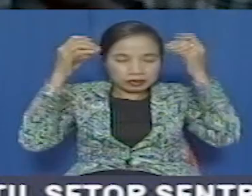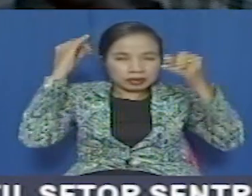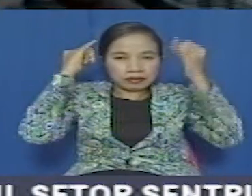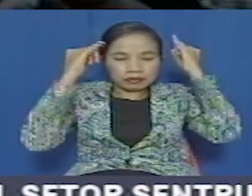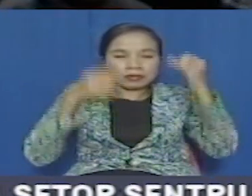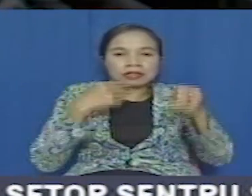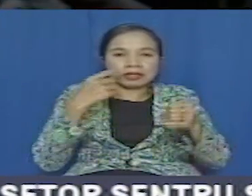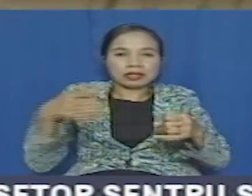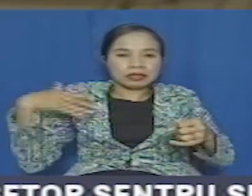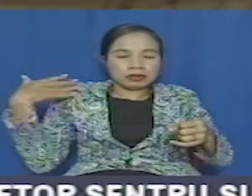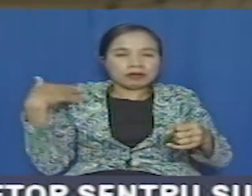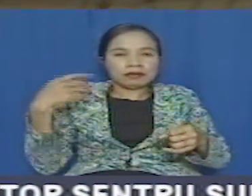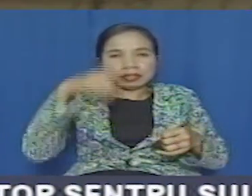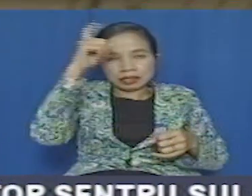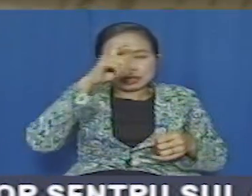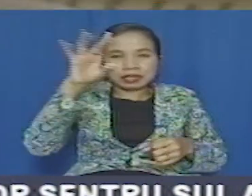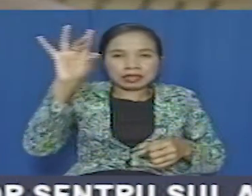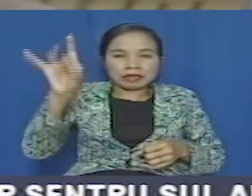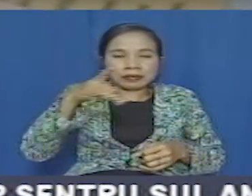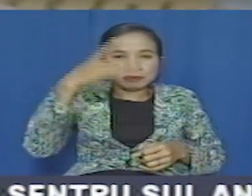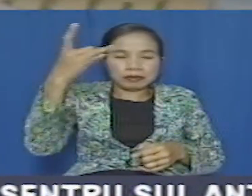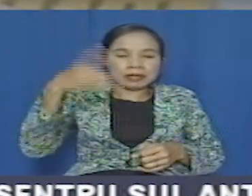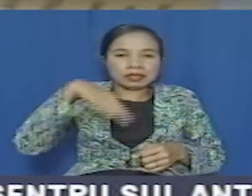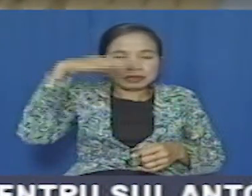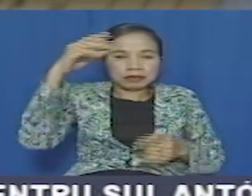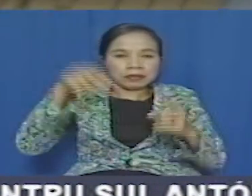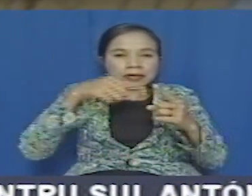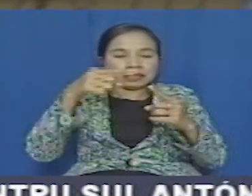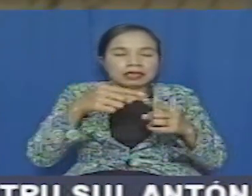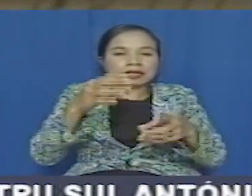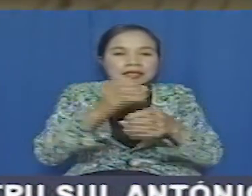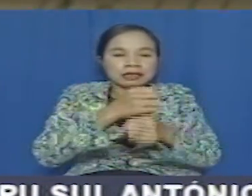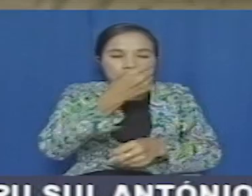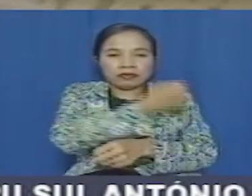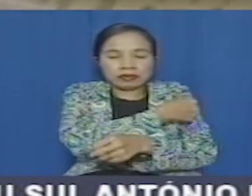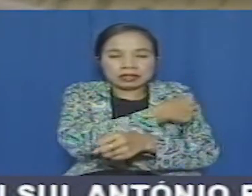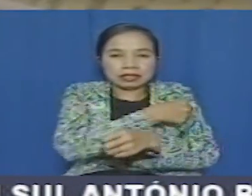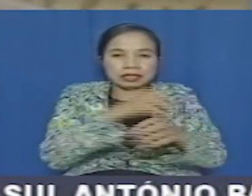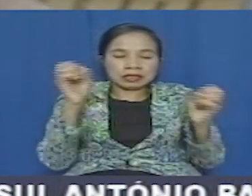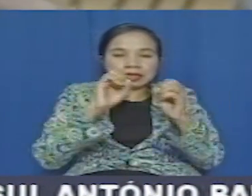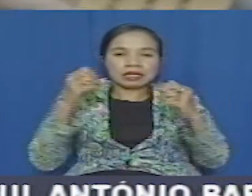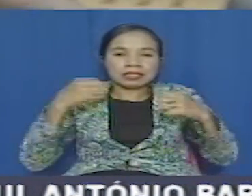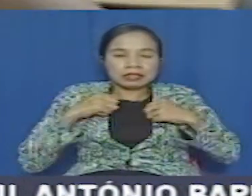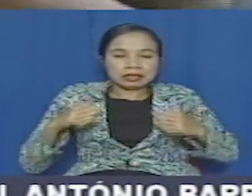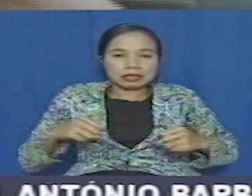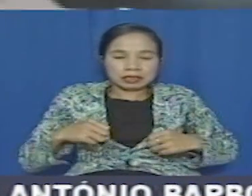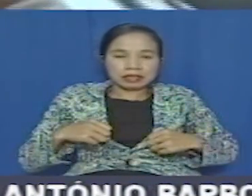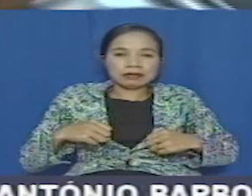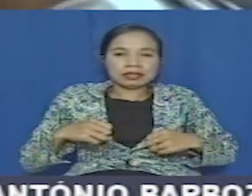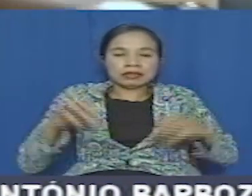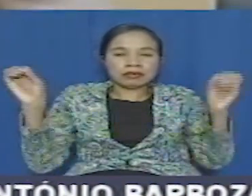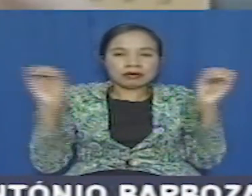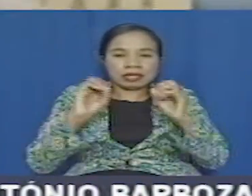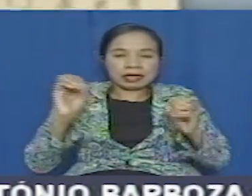de Hancatat Zoventinan San Resinwalu, banhira simofaxin seila implica ba saúde